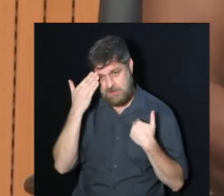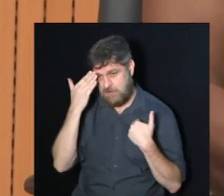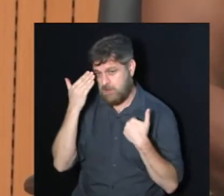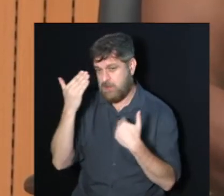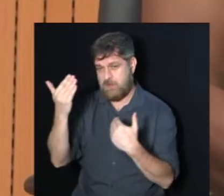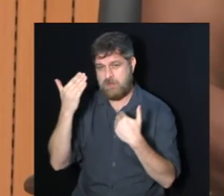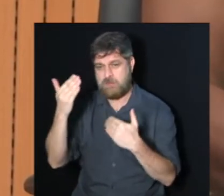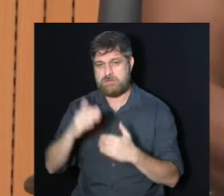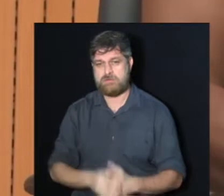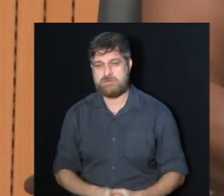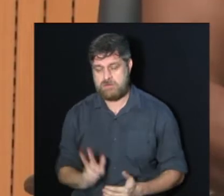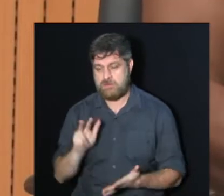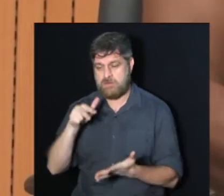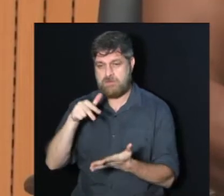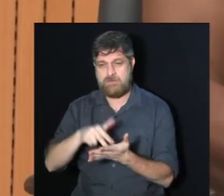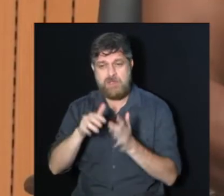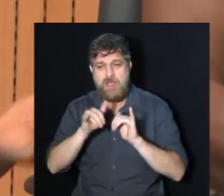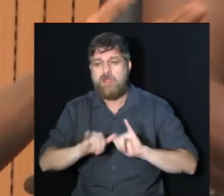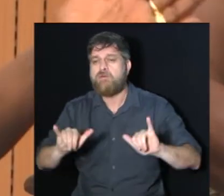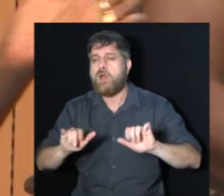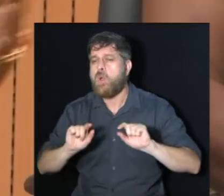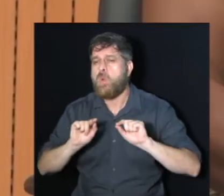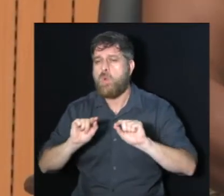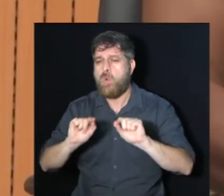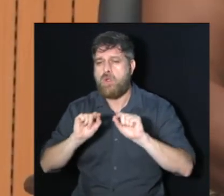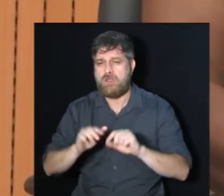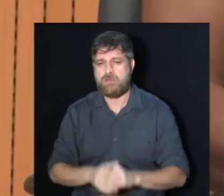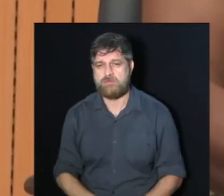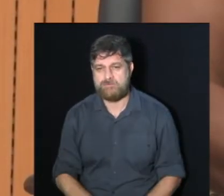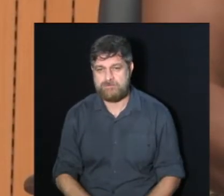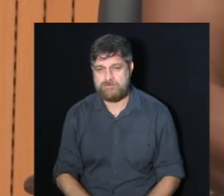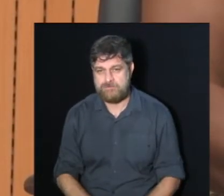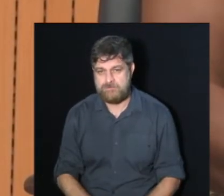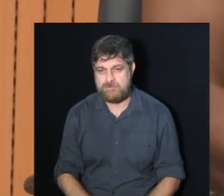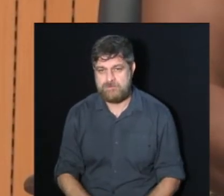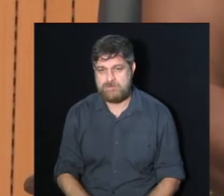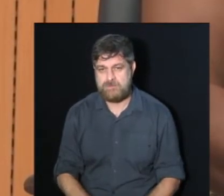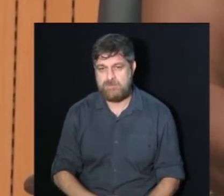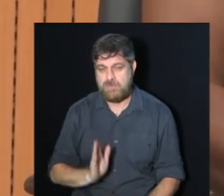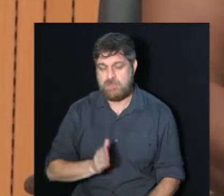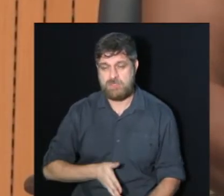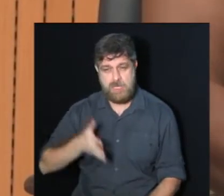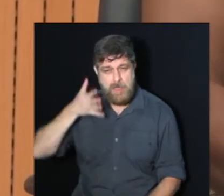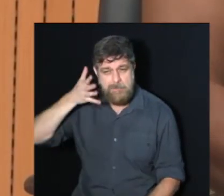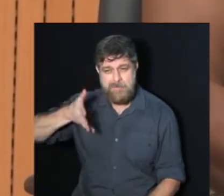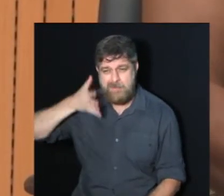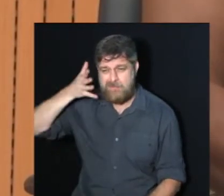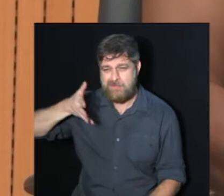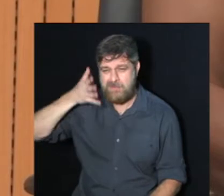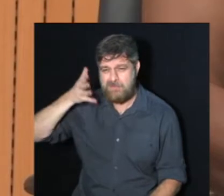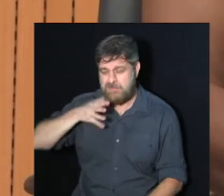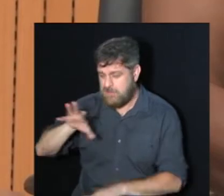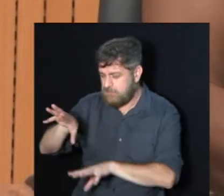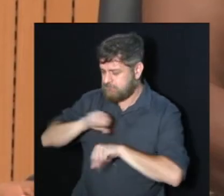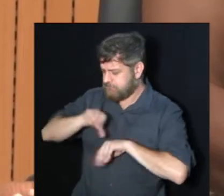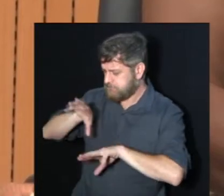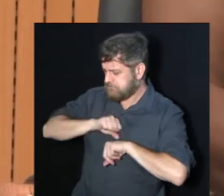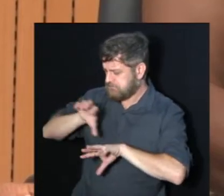uma vez, aqui, para falar com vocês assim, de lá para cá, já o que eu vi é tão importante,